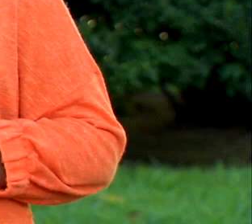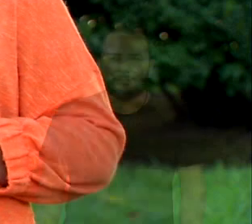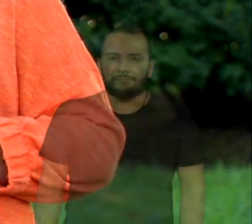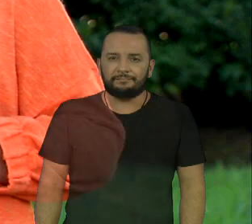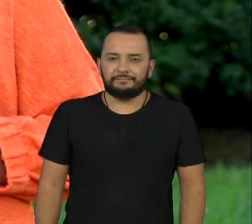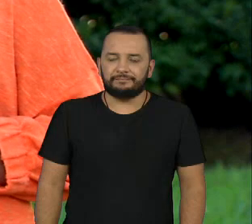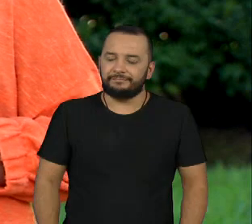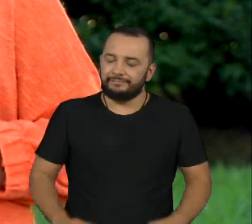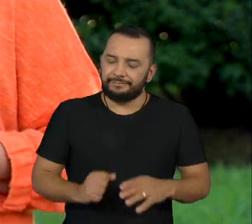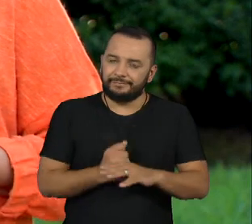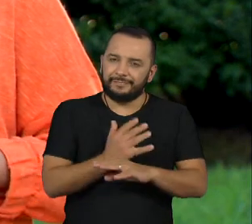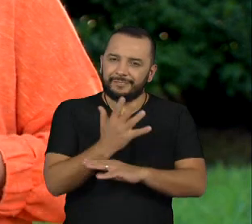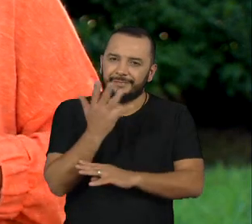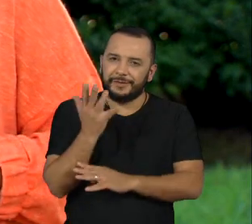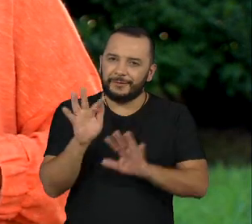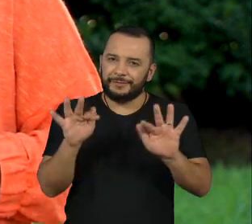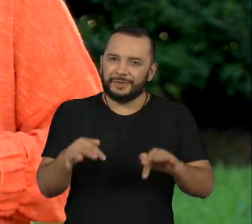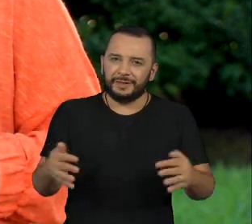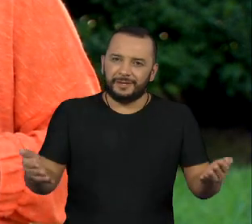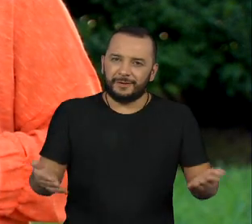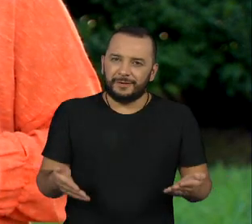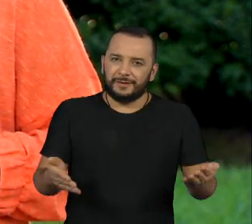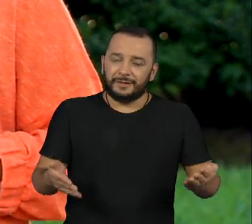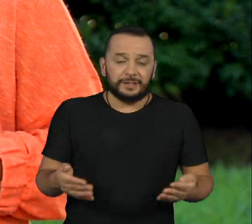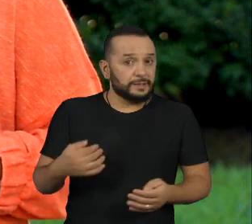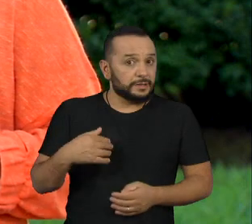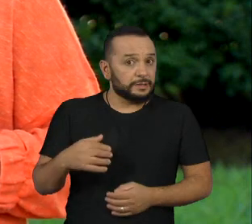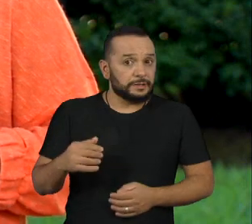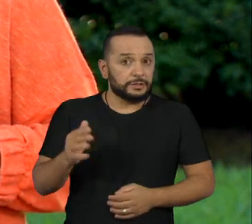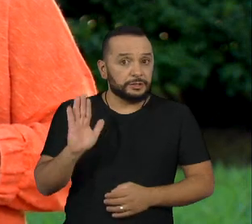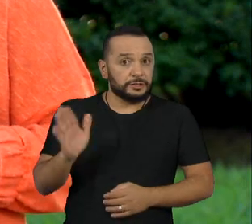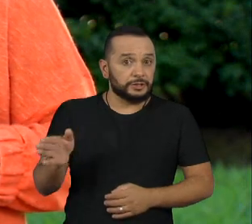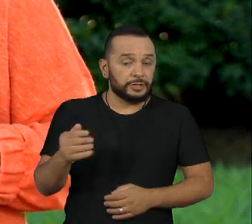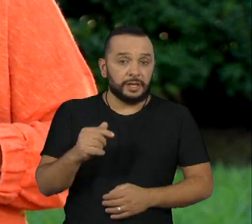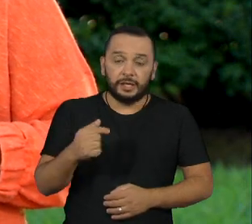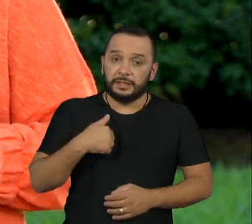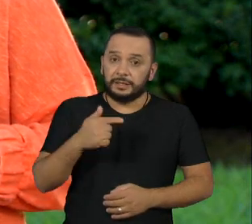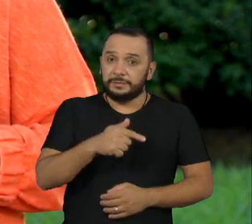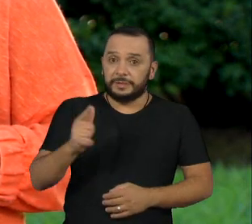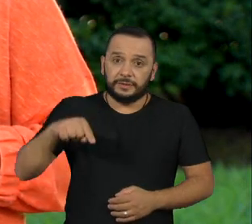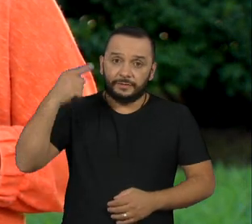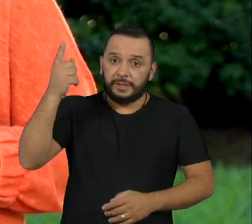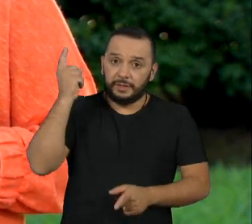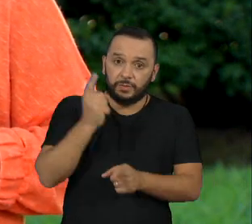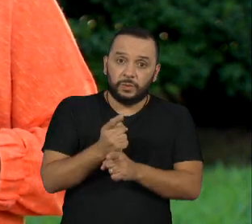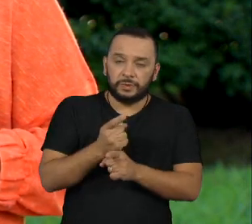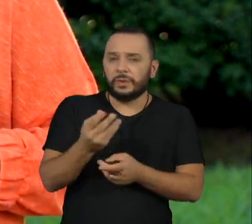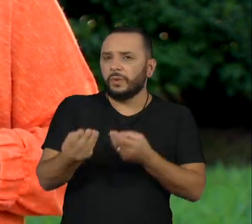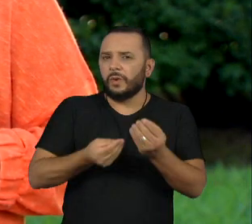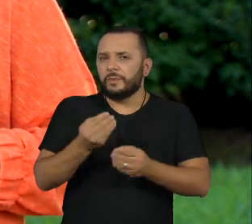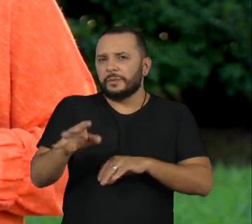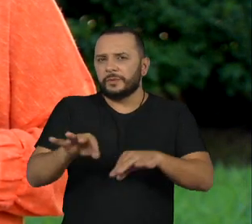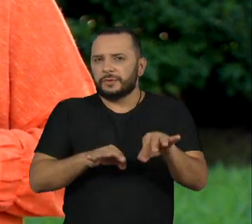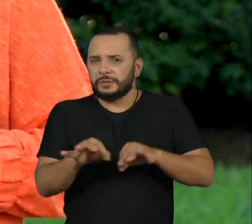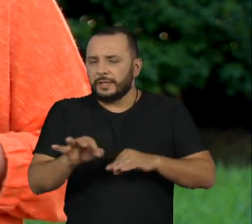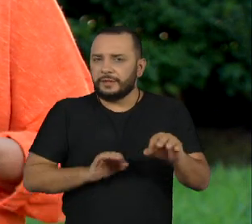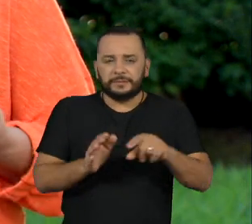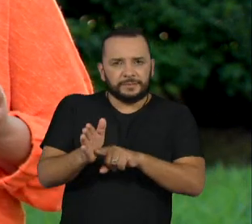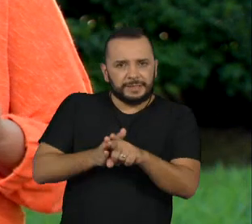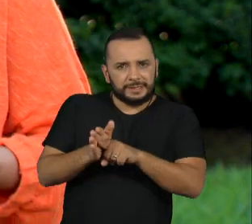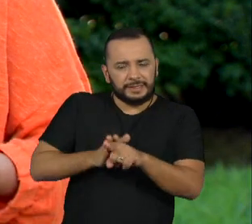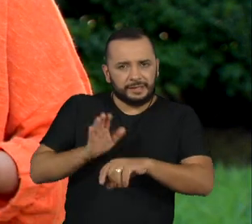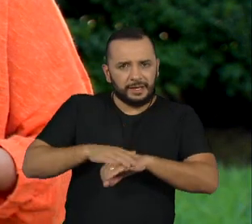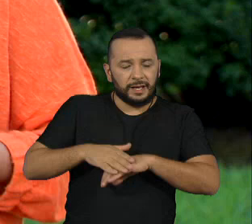E o Repórter Eco fica hoje por aqui. A gente se encontra no próximo programa com mais projetos, ações e pesquisas por um